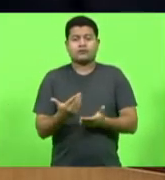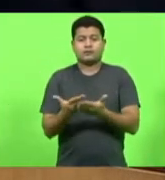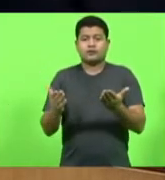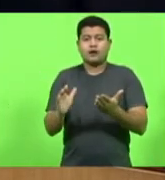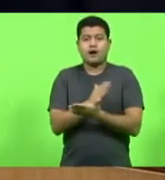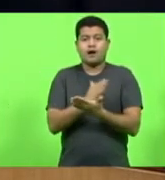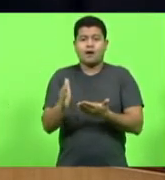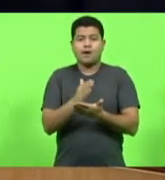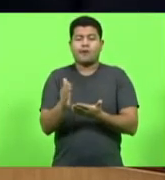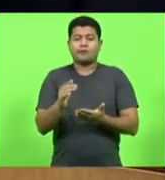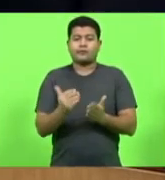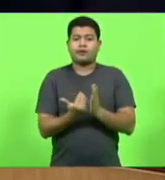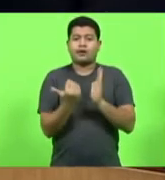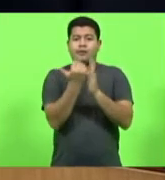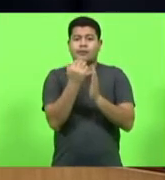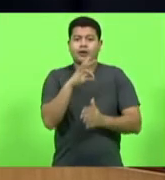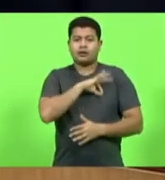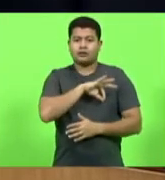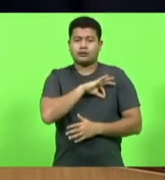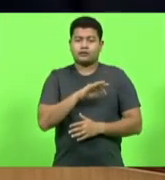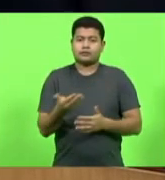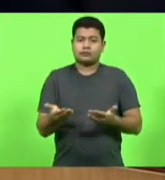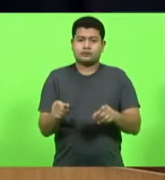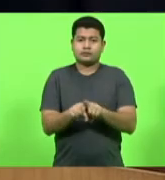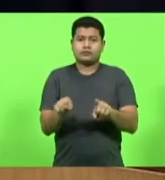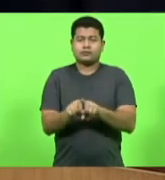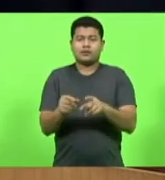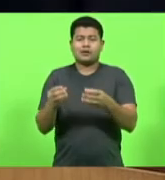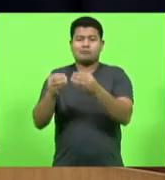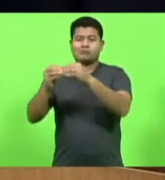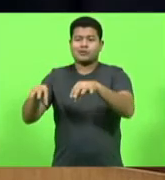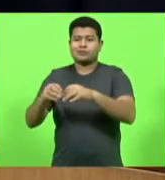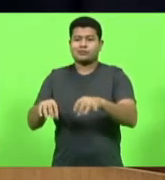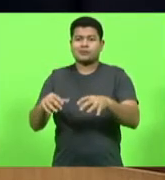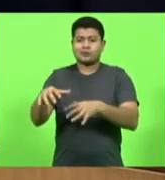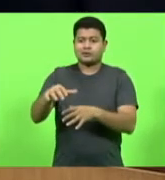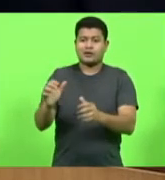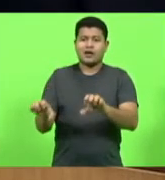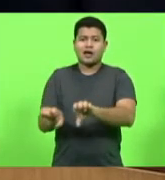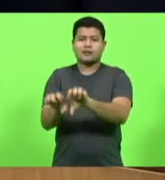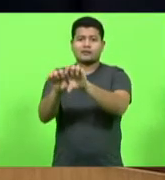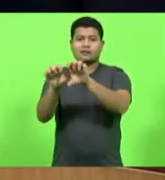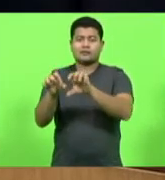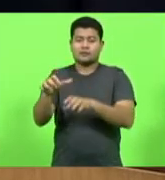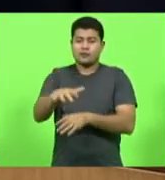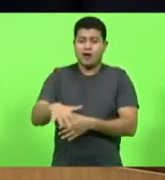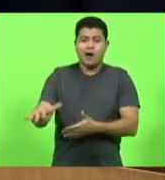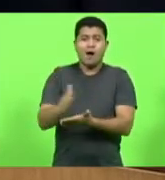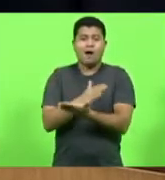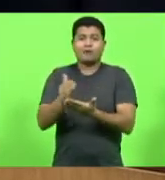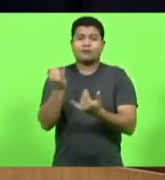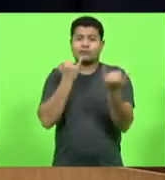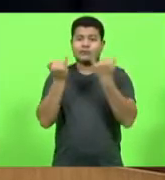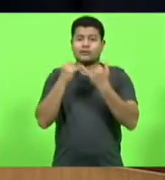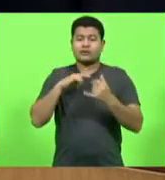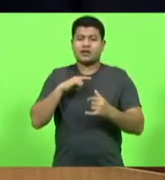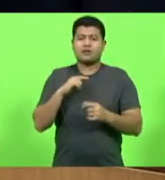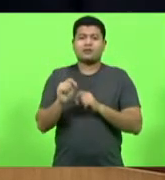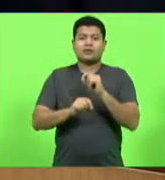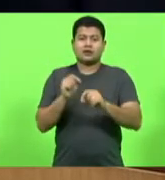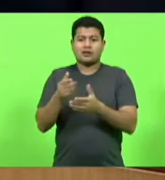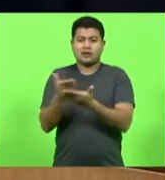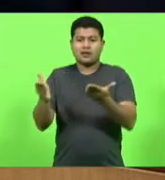precarização da infraestrutura das bases. Há relatos, inclusive, de infestação até de insetos e